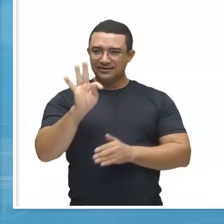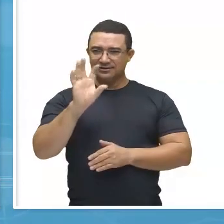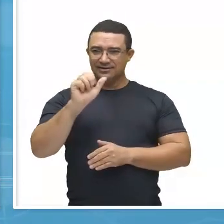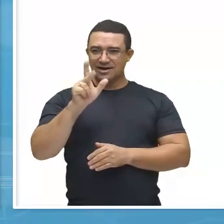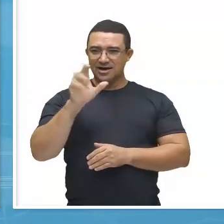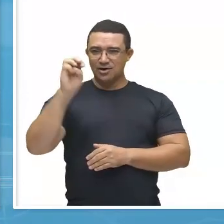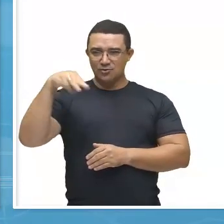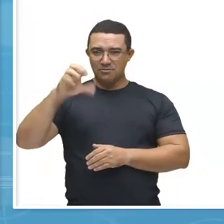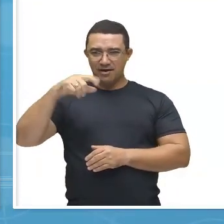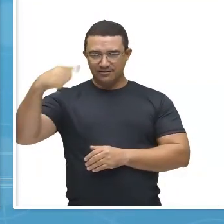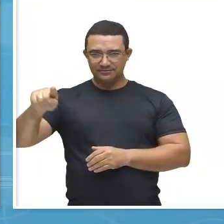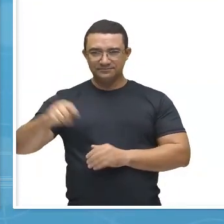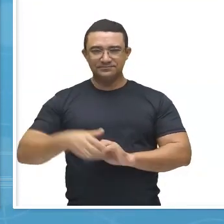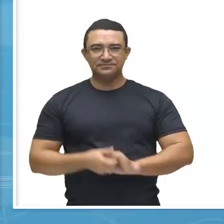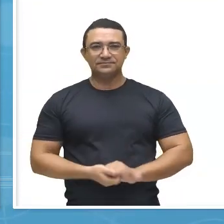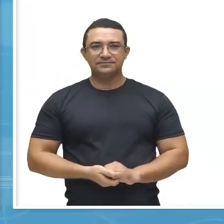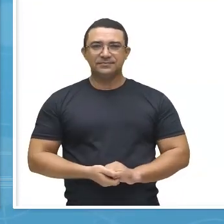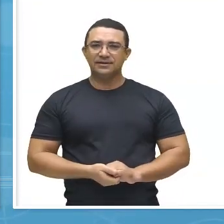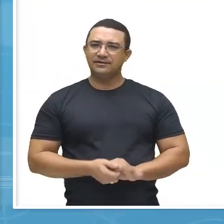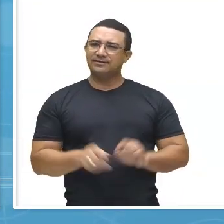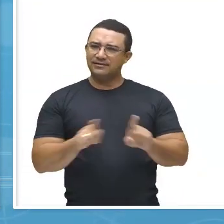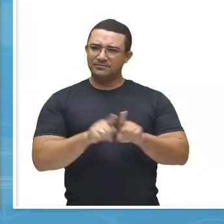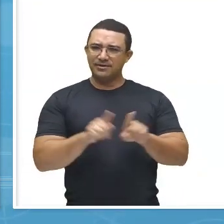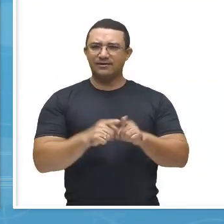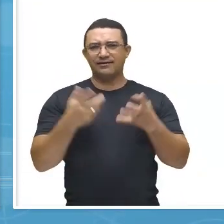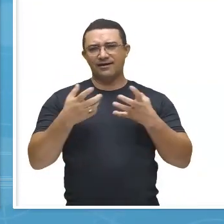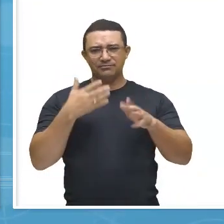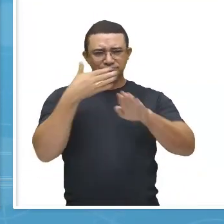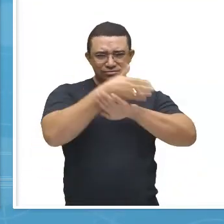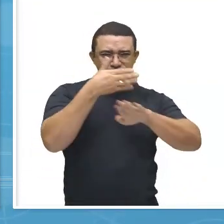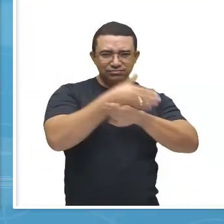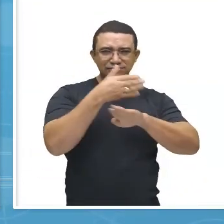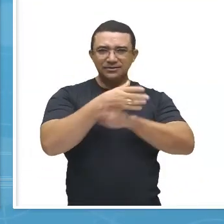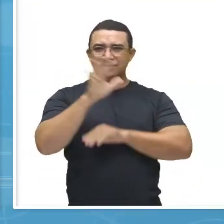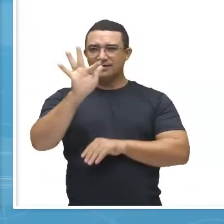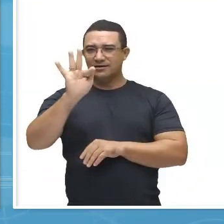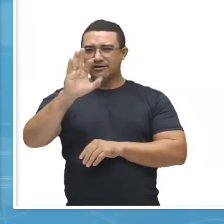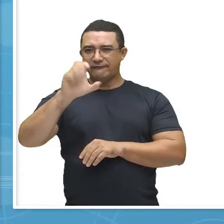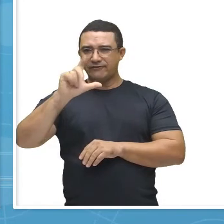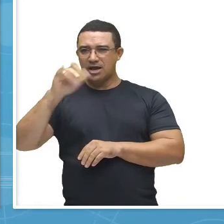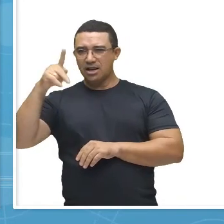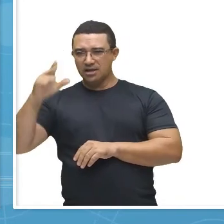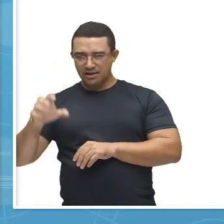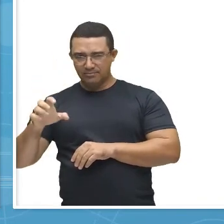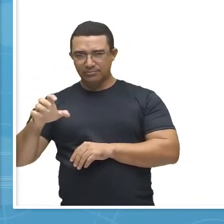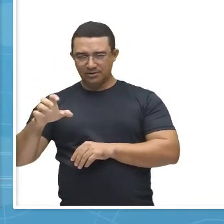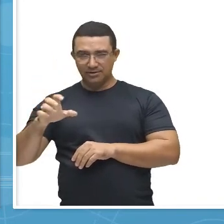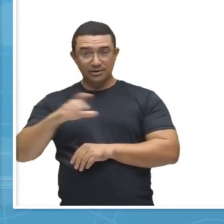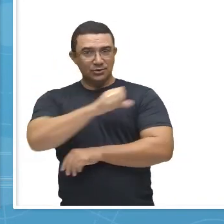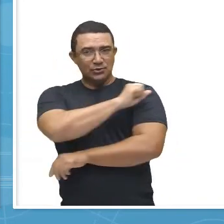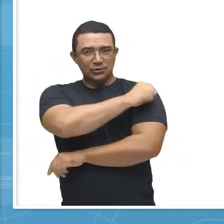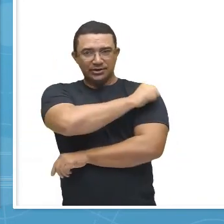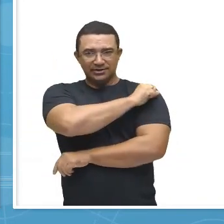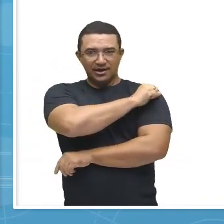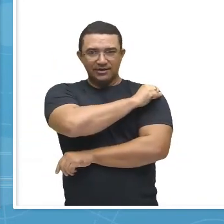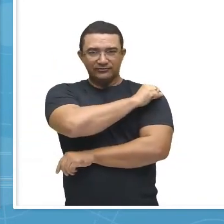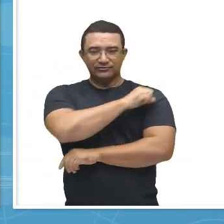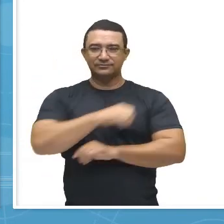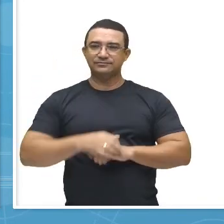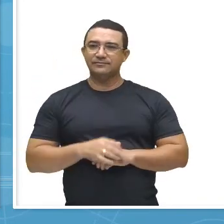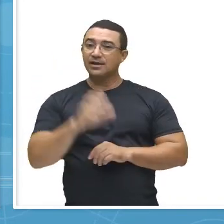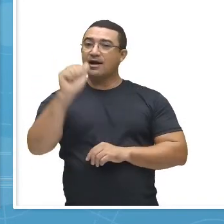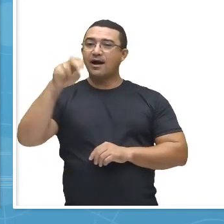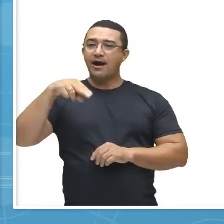queremos registrar aqui a participação aqui do Felipe Gabriel, do 8º ano matutino, da Ana Levi, lá